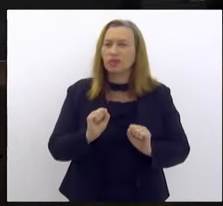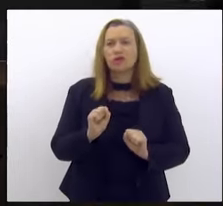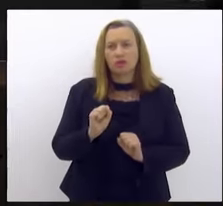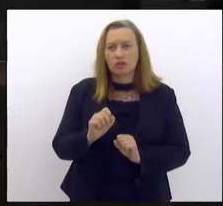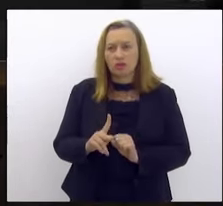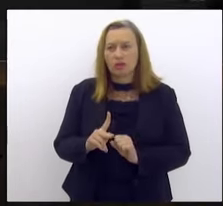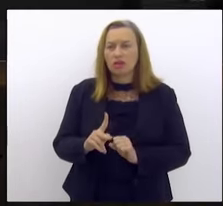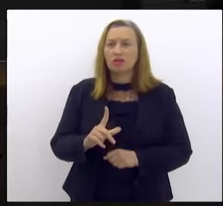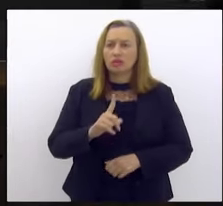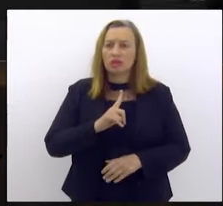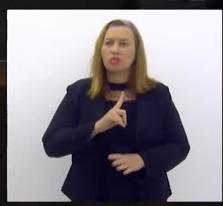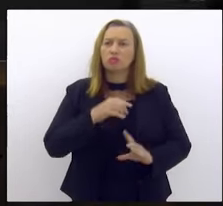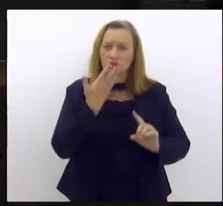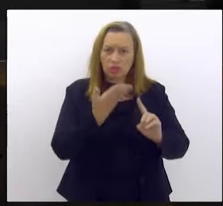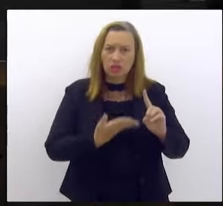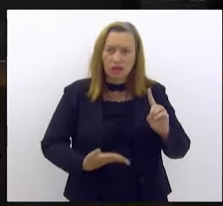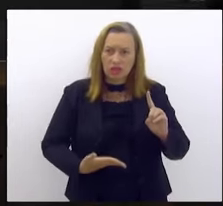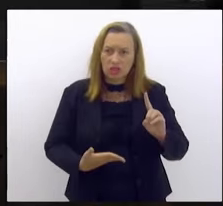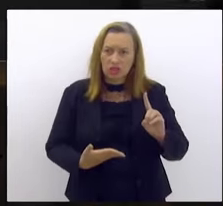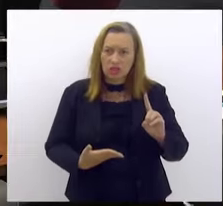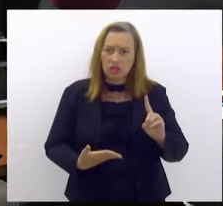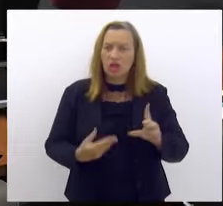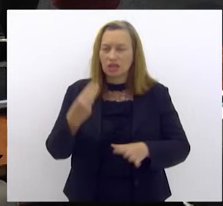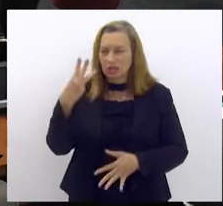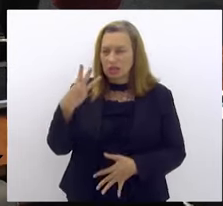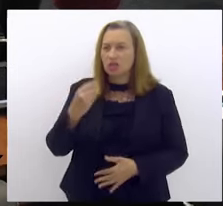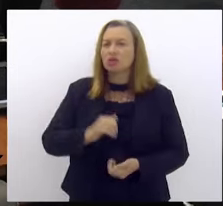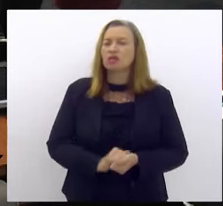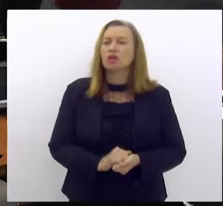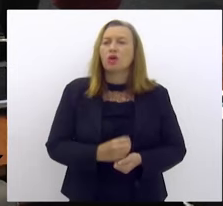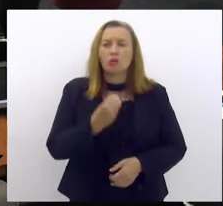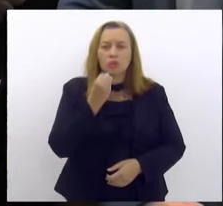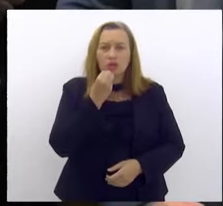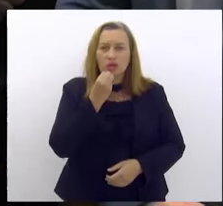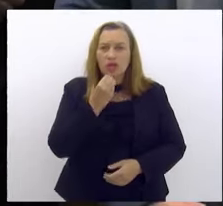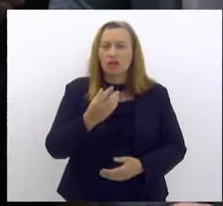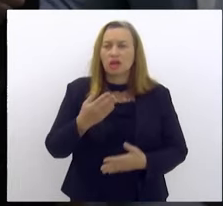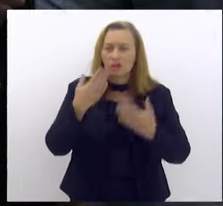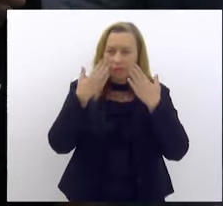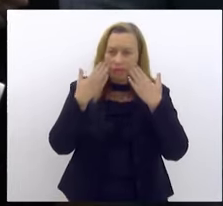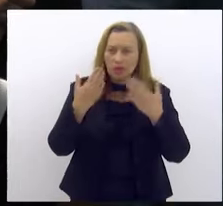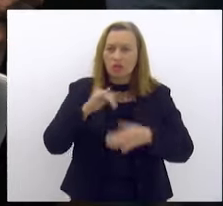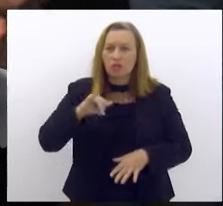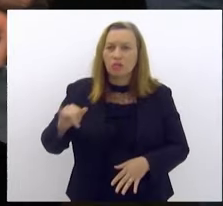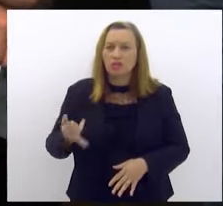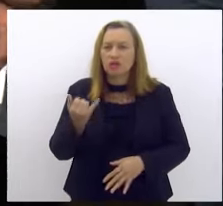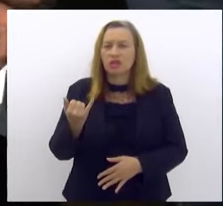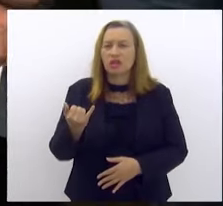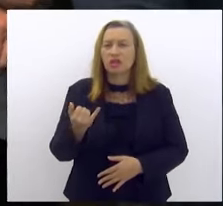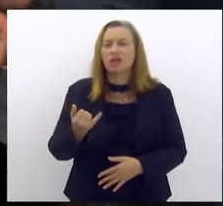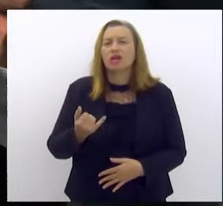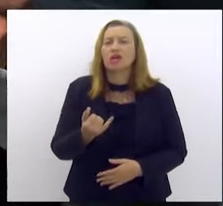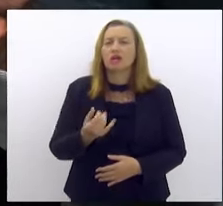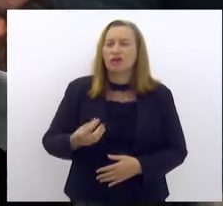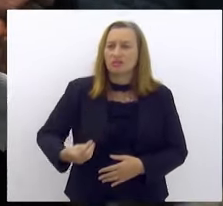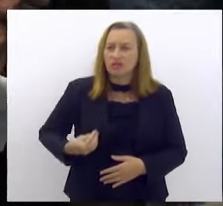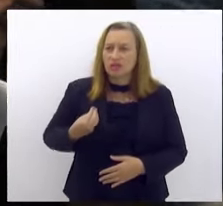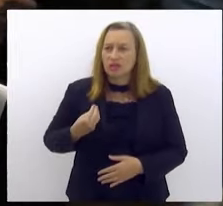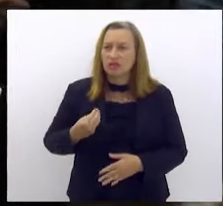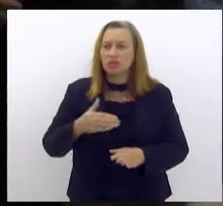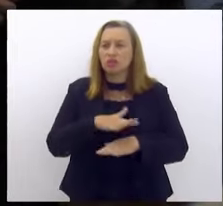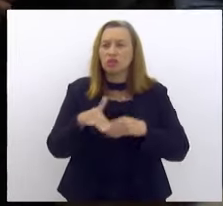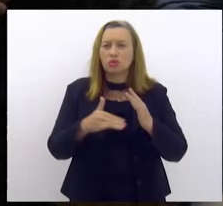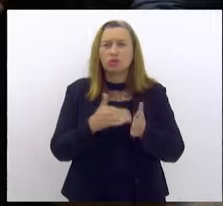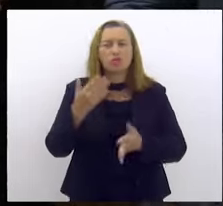temos homenagem a presidente, três. Presidente, inclusive, muito oportuno apresentar, aproveitar a presença e a atenção de todos